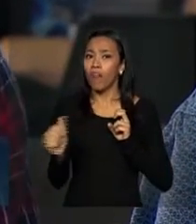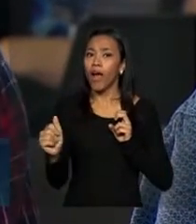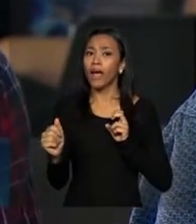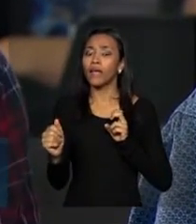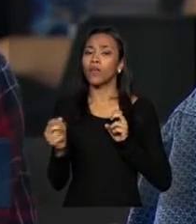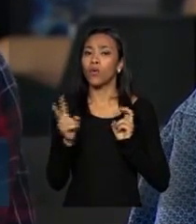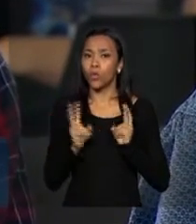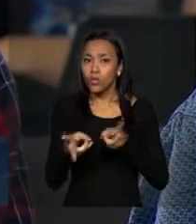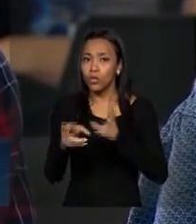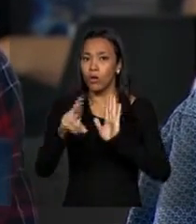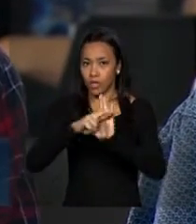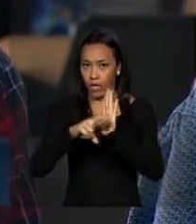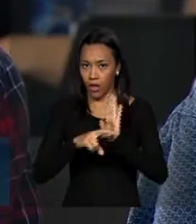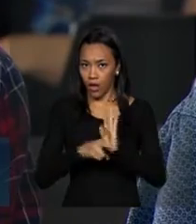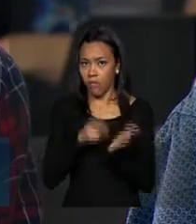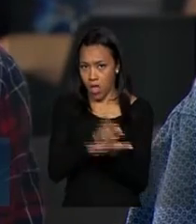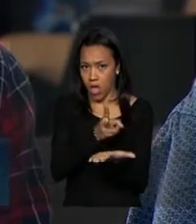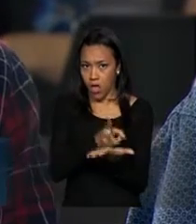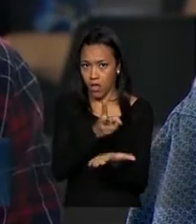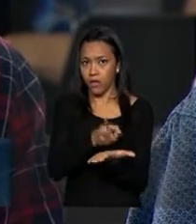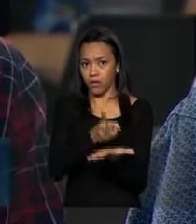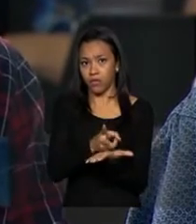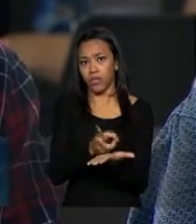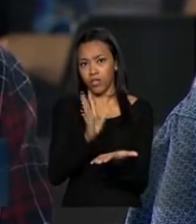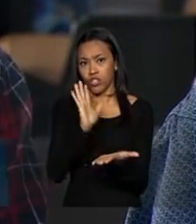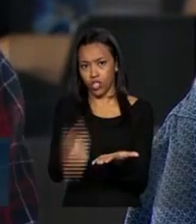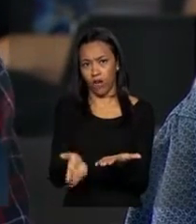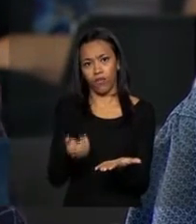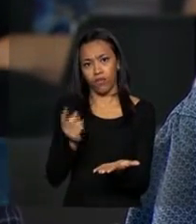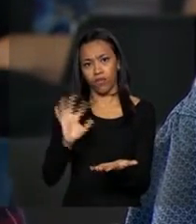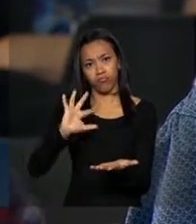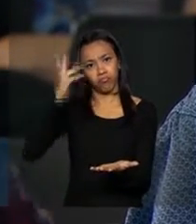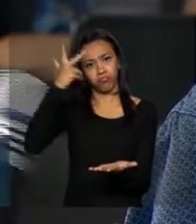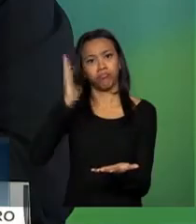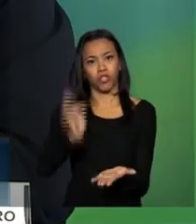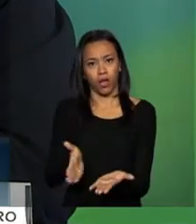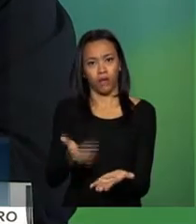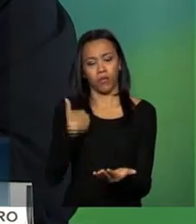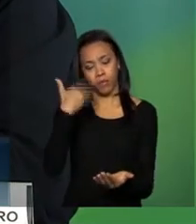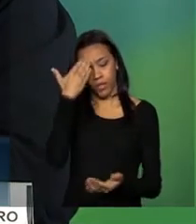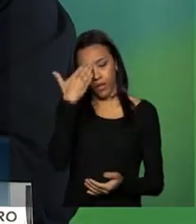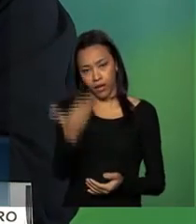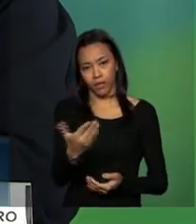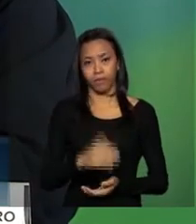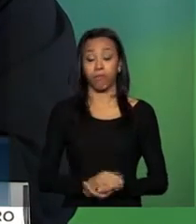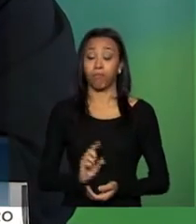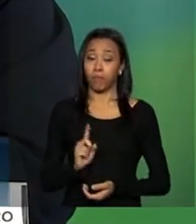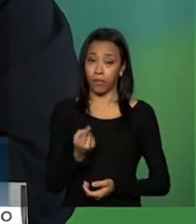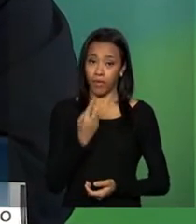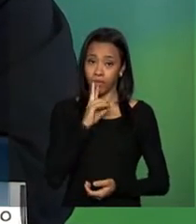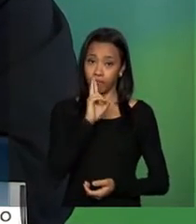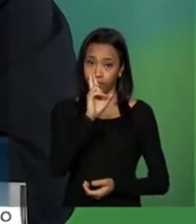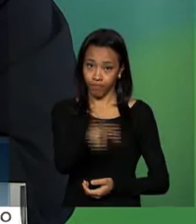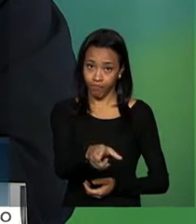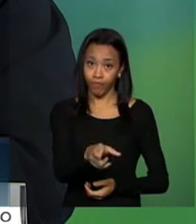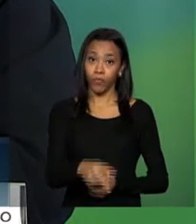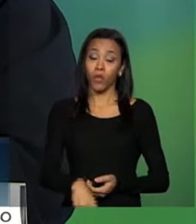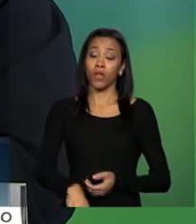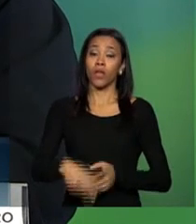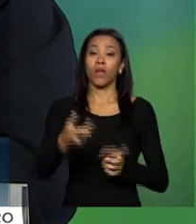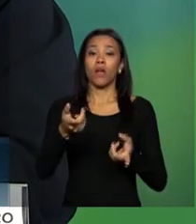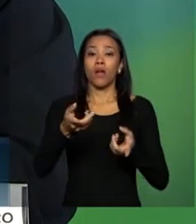mesmas regras que atualmente já estão na mesa? Muito obrigada. Muito obrigado. Primeiro ponto, o cronograma